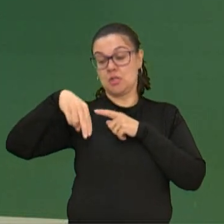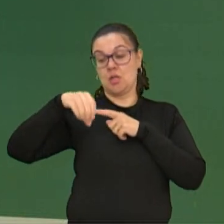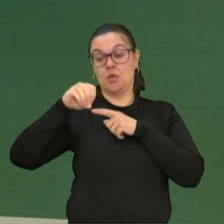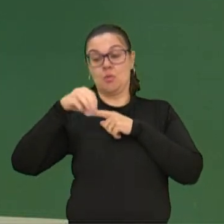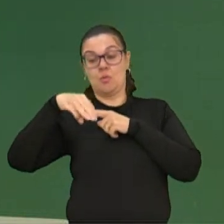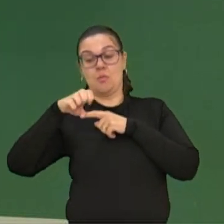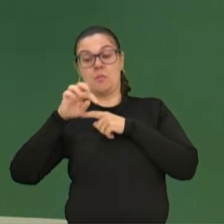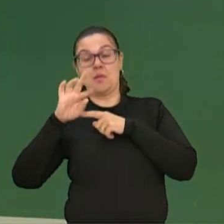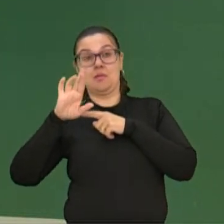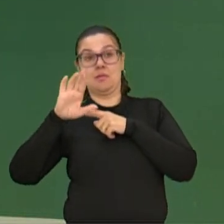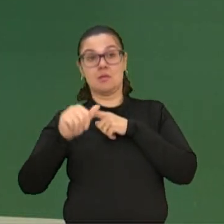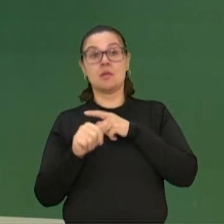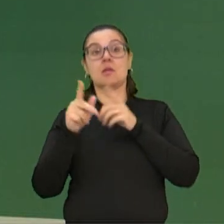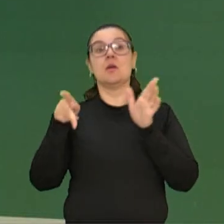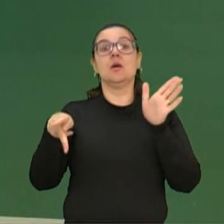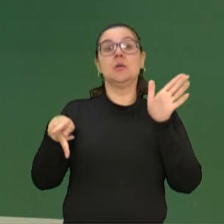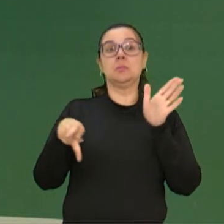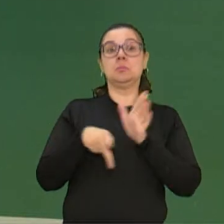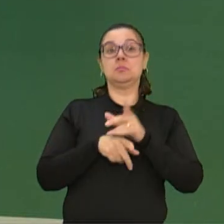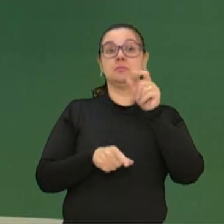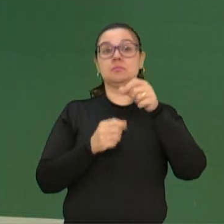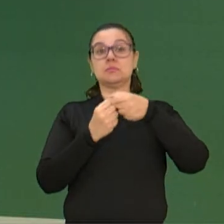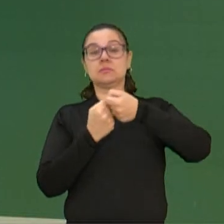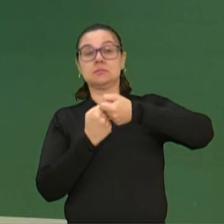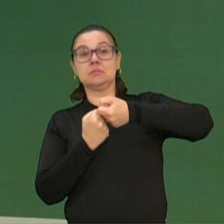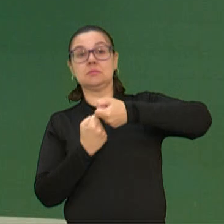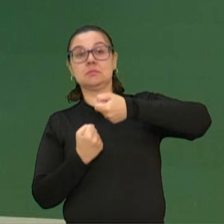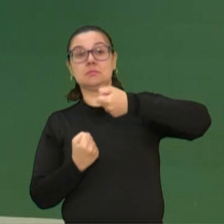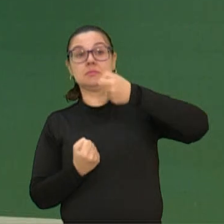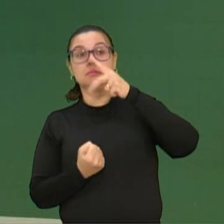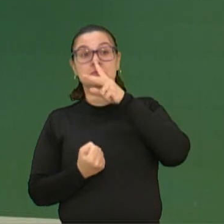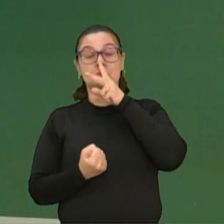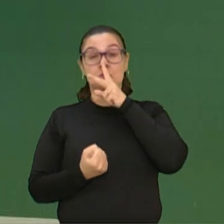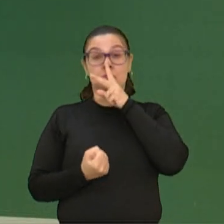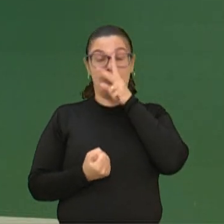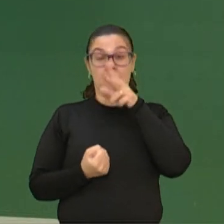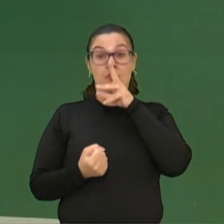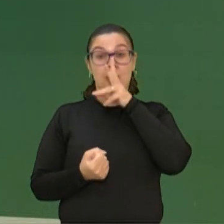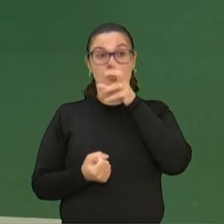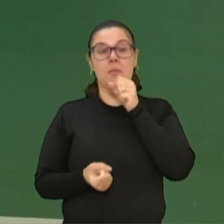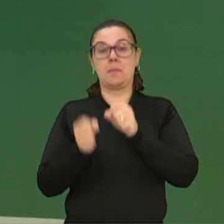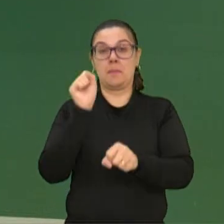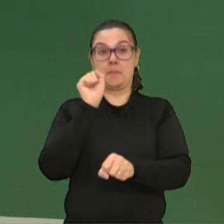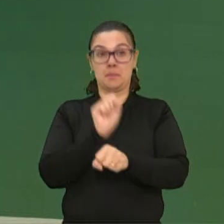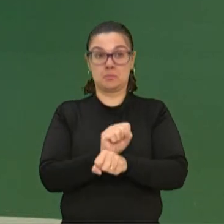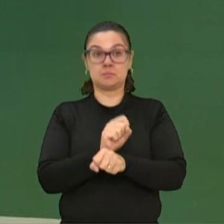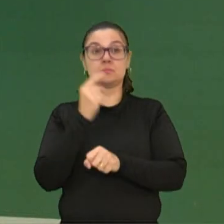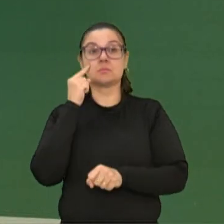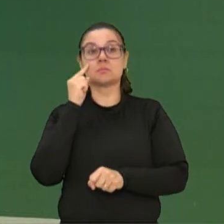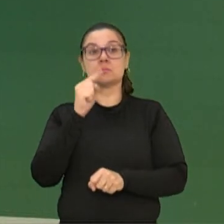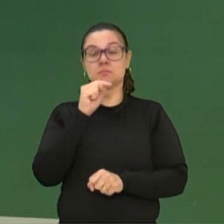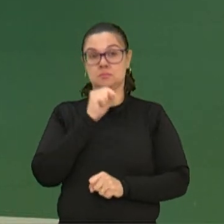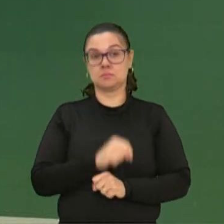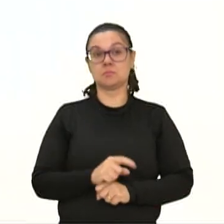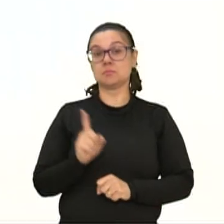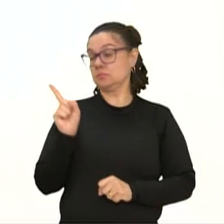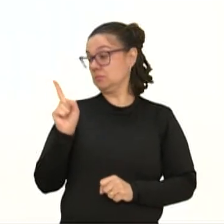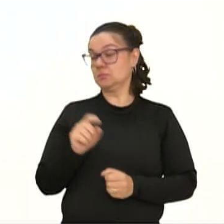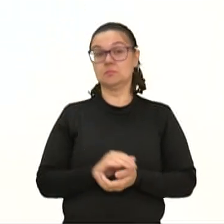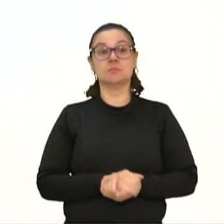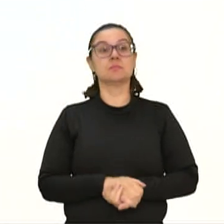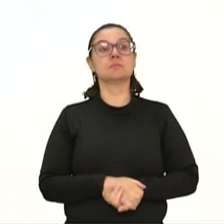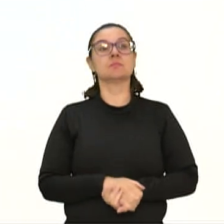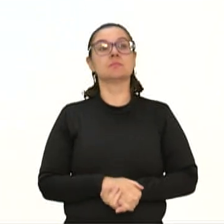dinanometria, que é um aparelhinho que mede a sua força estática, parado. Então, aqui eu tenho uma imagem